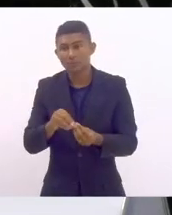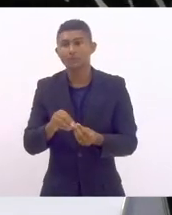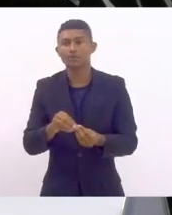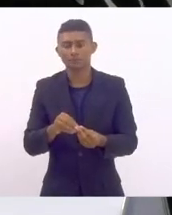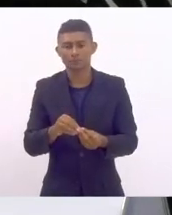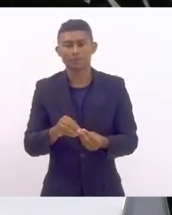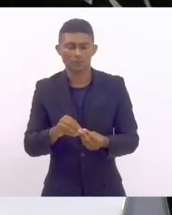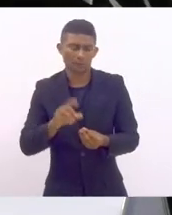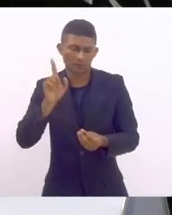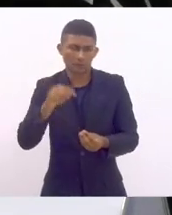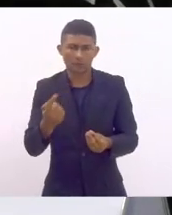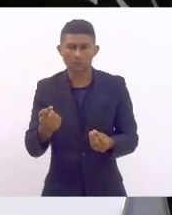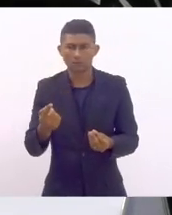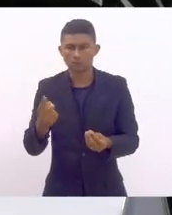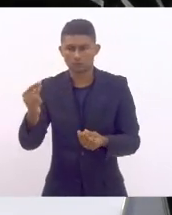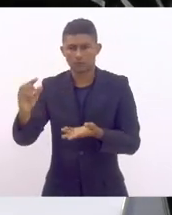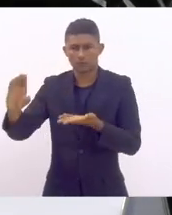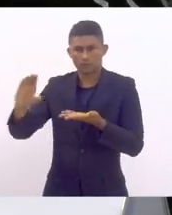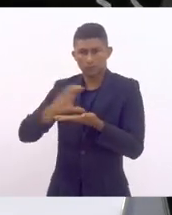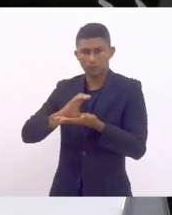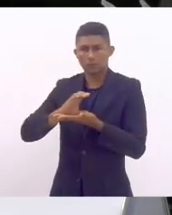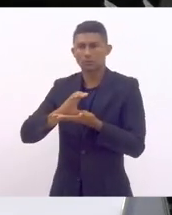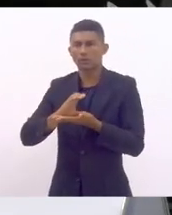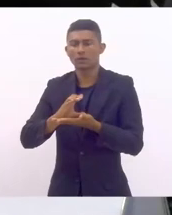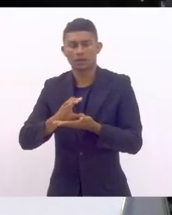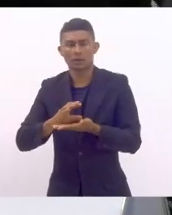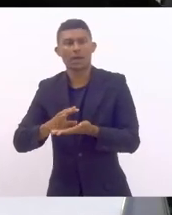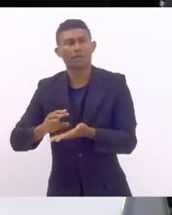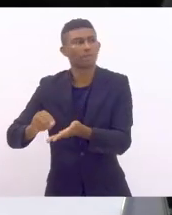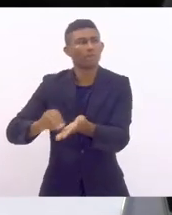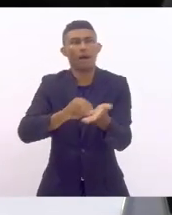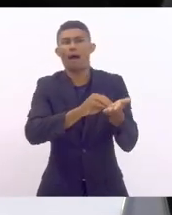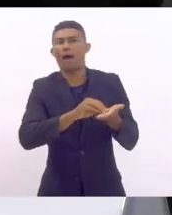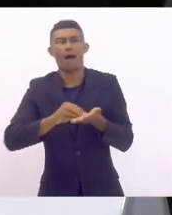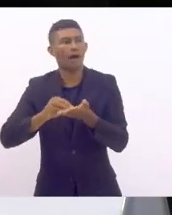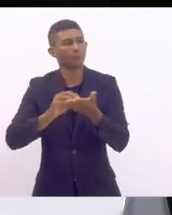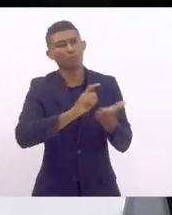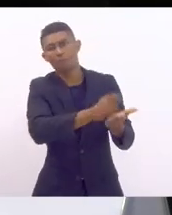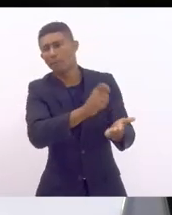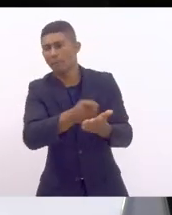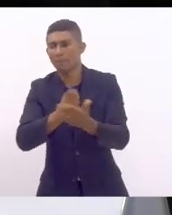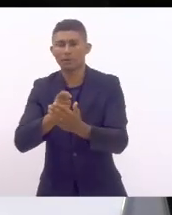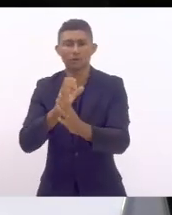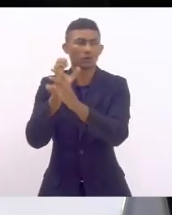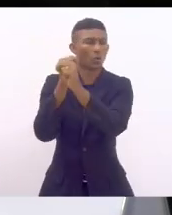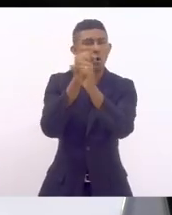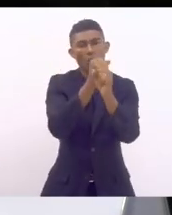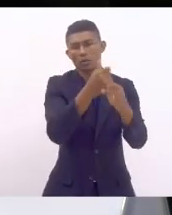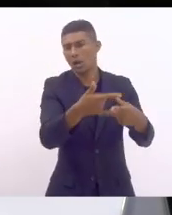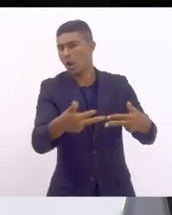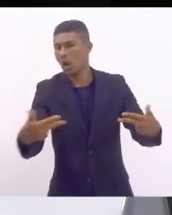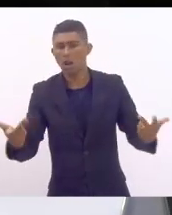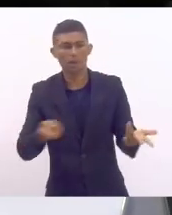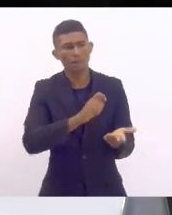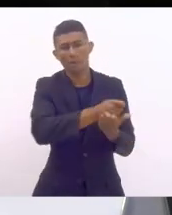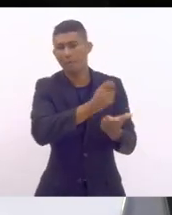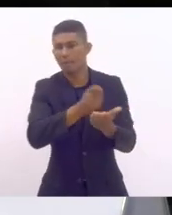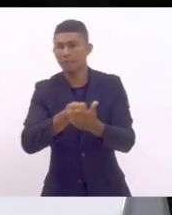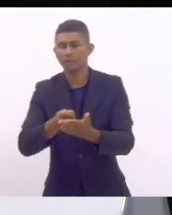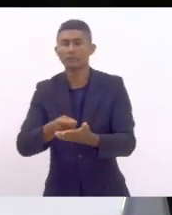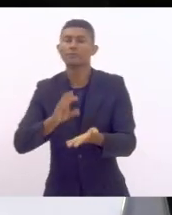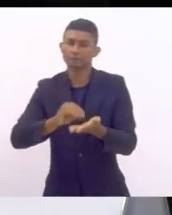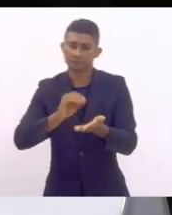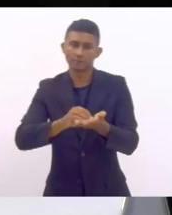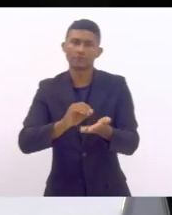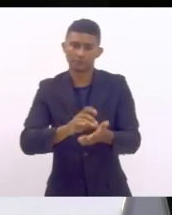não é uma questão corporativa de que faltam recursos para pagar as contas de serviços básicos da Universidade